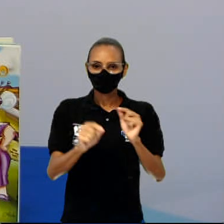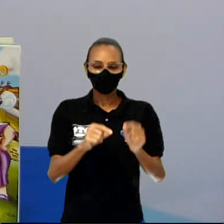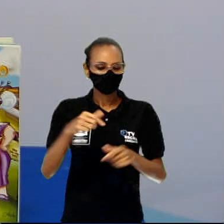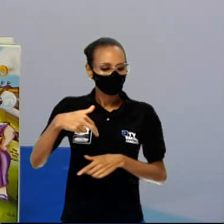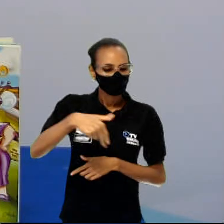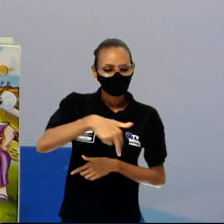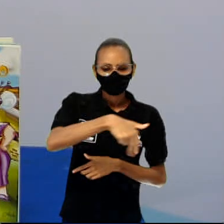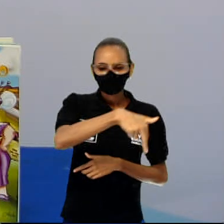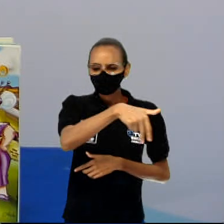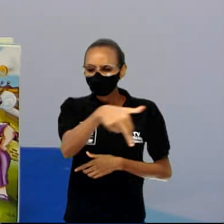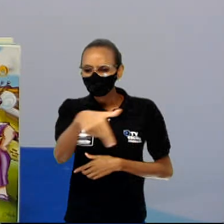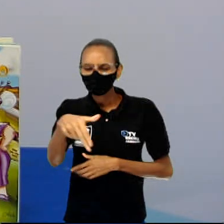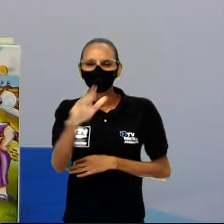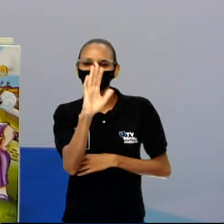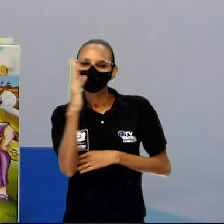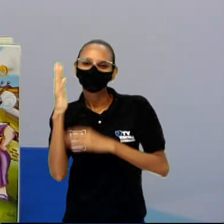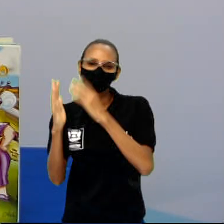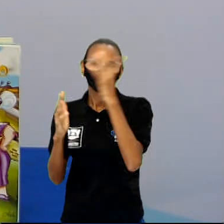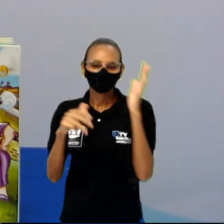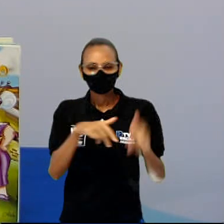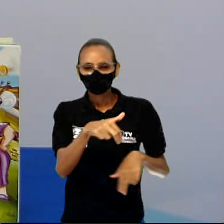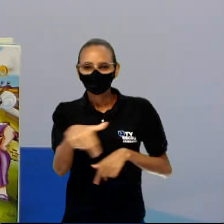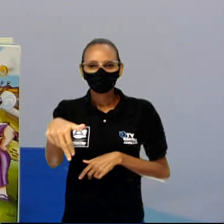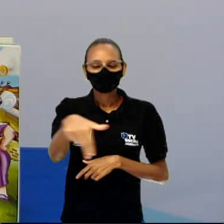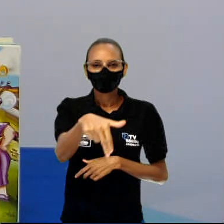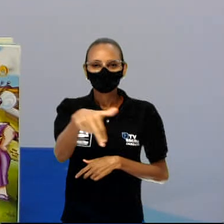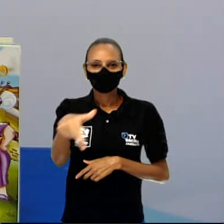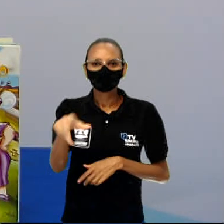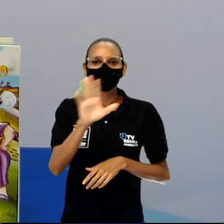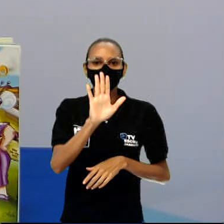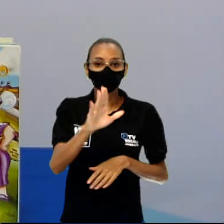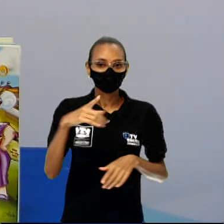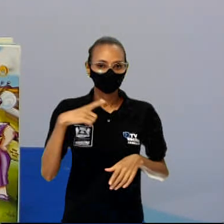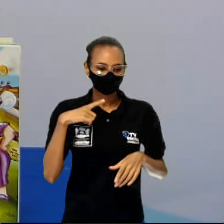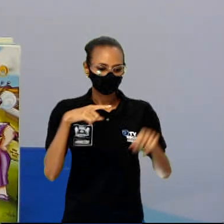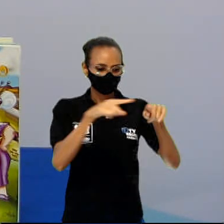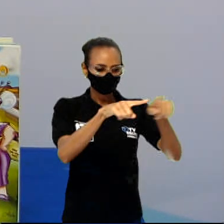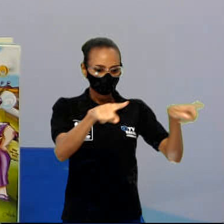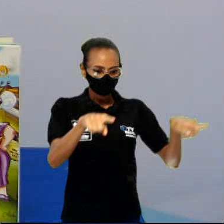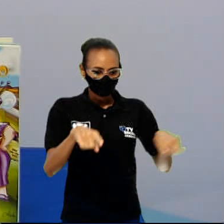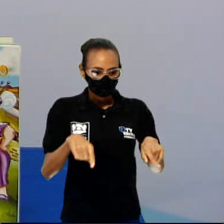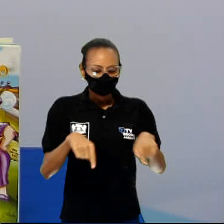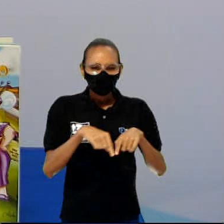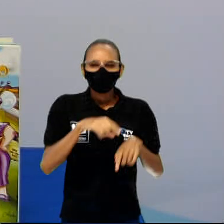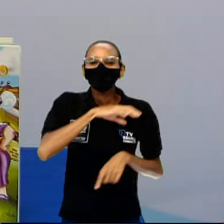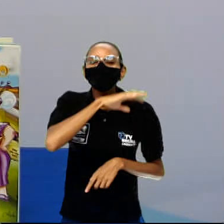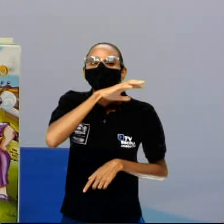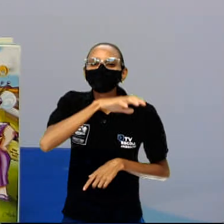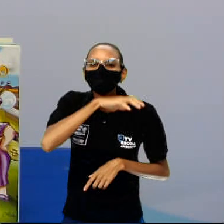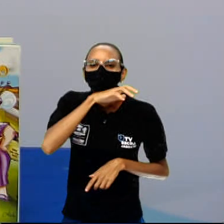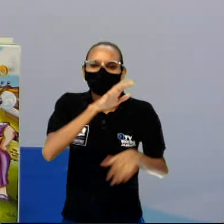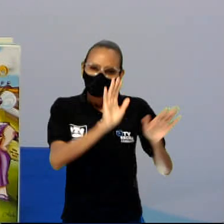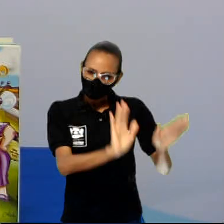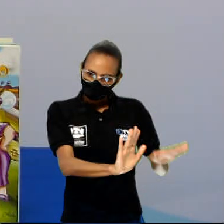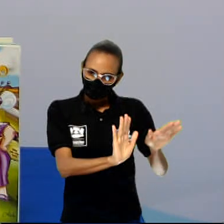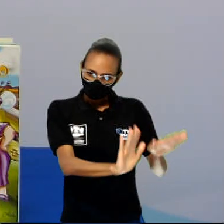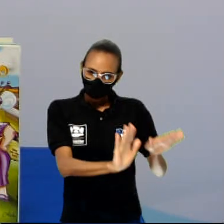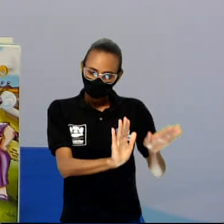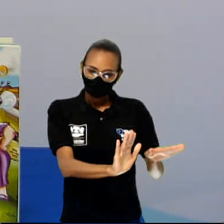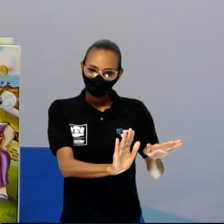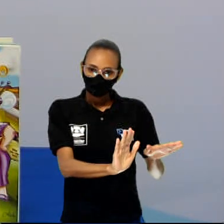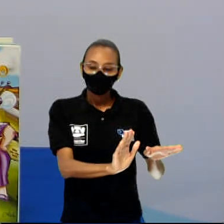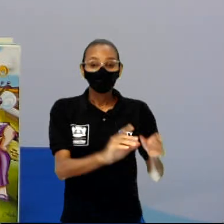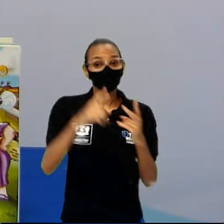dentro do mato, mas tinha outra coisa que eles gostavam também, que era ficar no celeiro. Lá onde ficam os animais, sabe? E lá onde ficam os